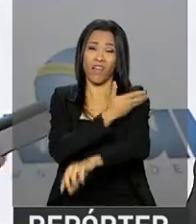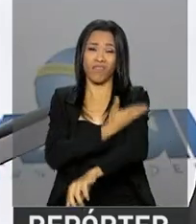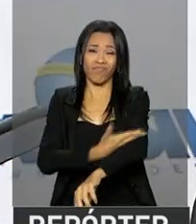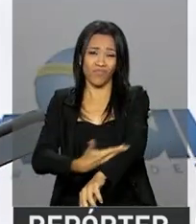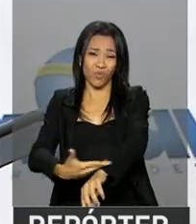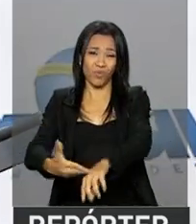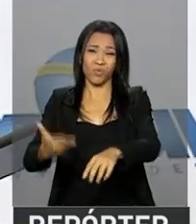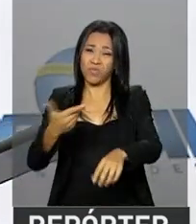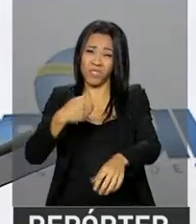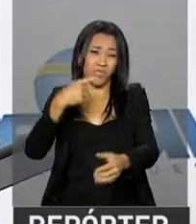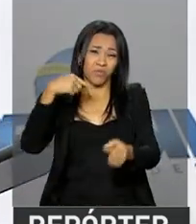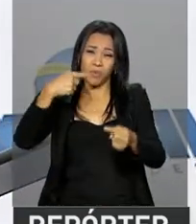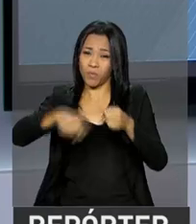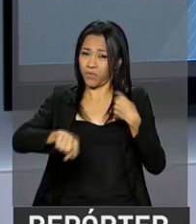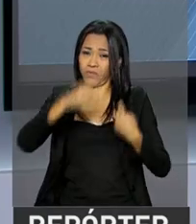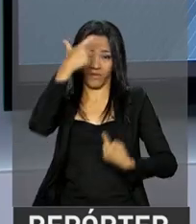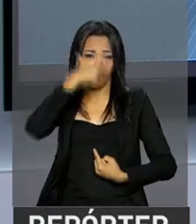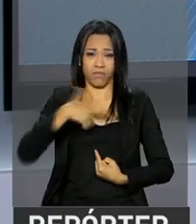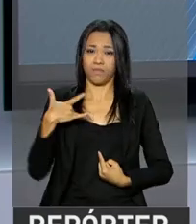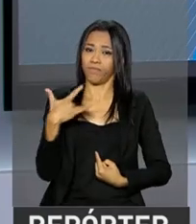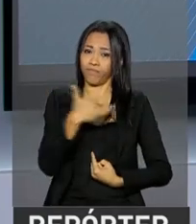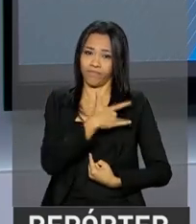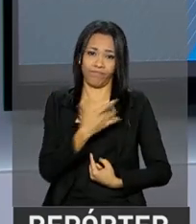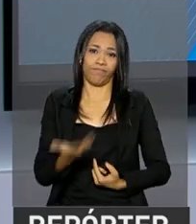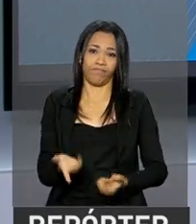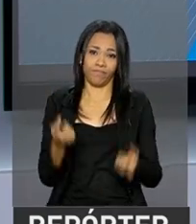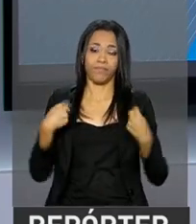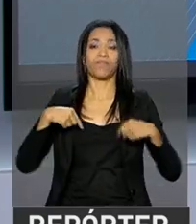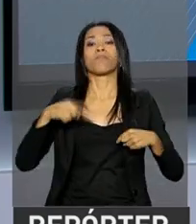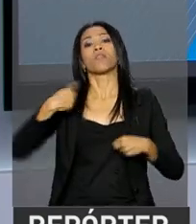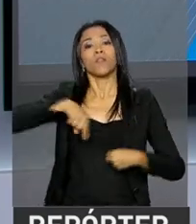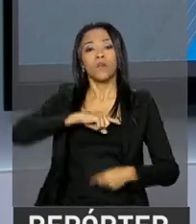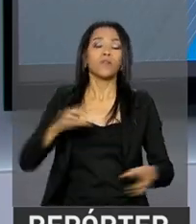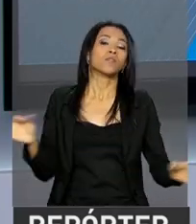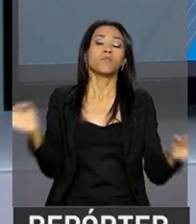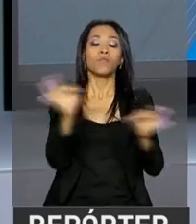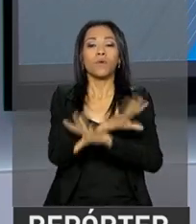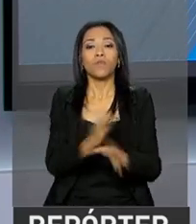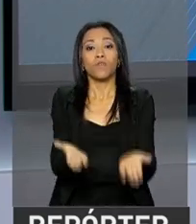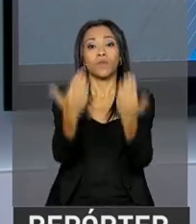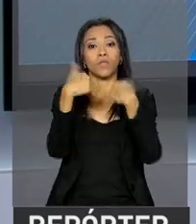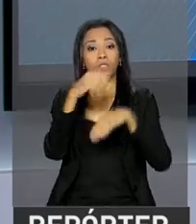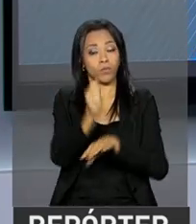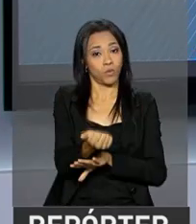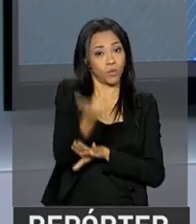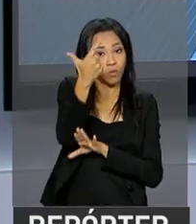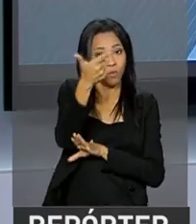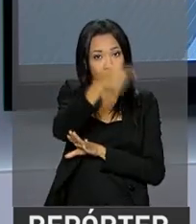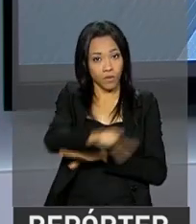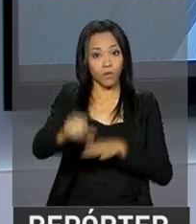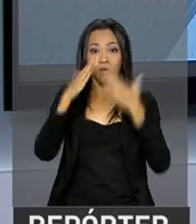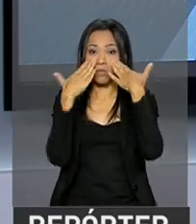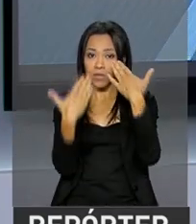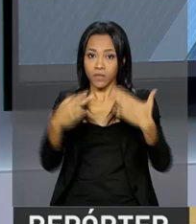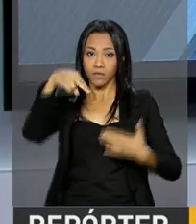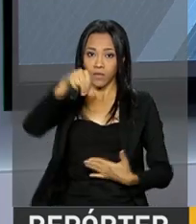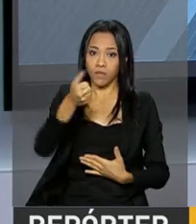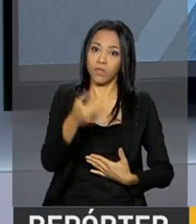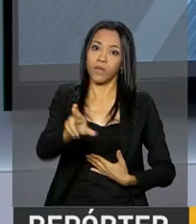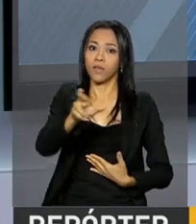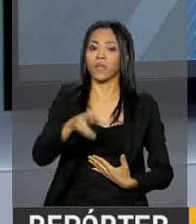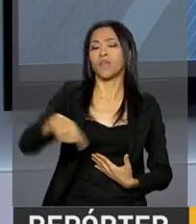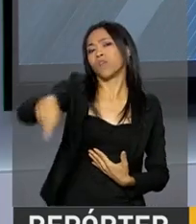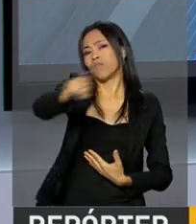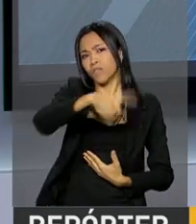são os mais adequados. E nós ficamos por aqui, voltamos ao meio-dia na nossa próxima edição do Repórter